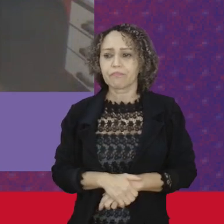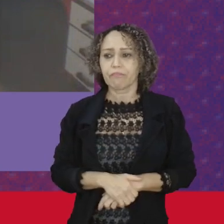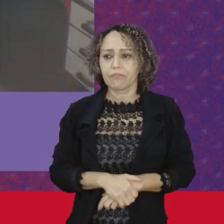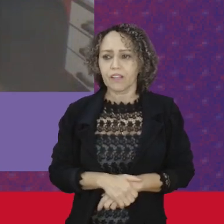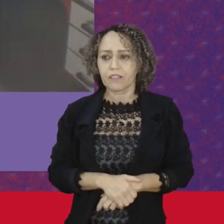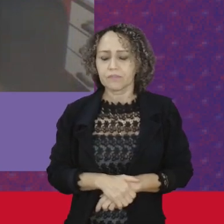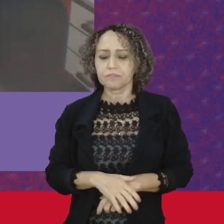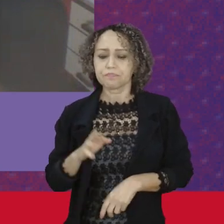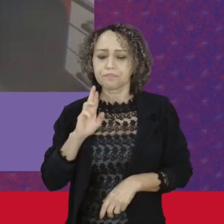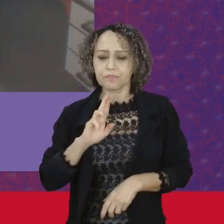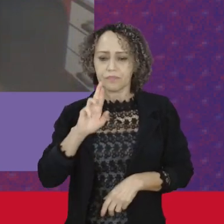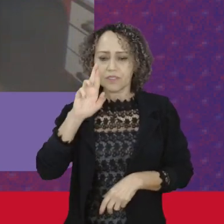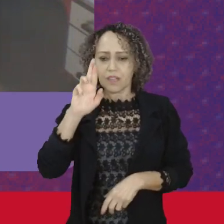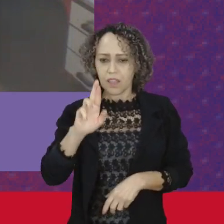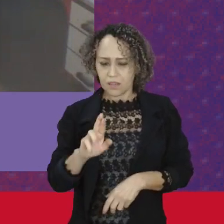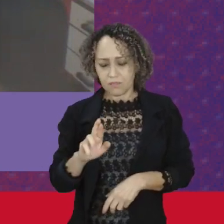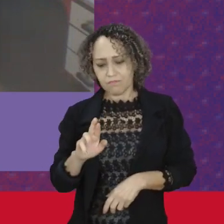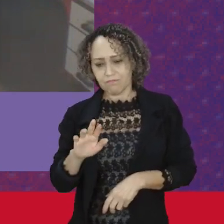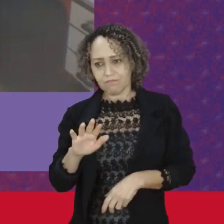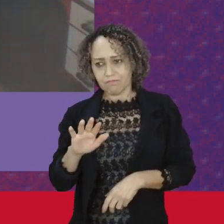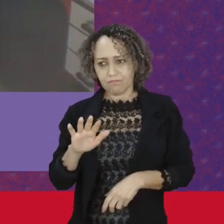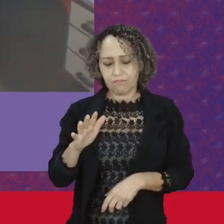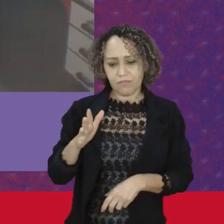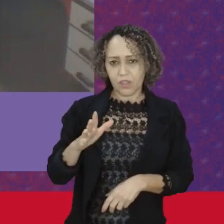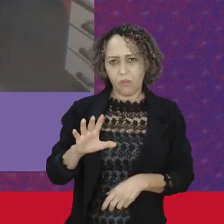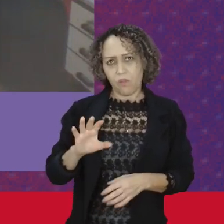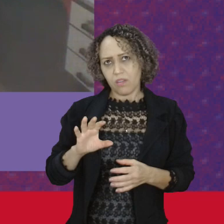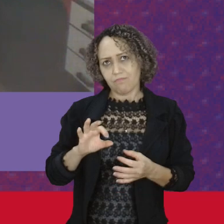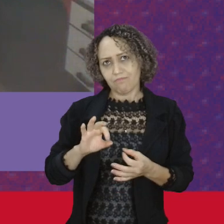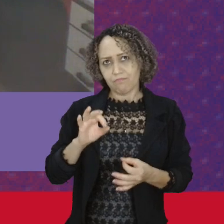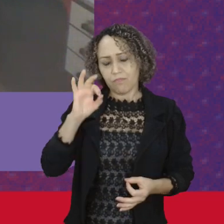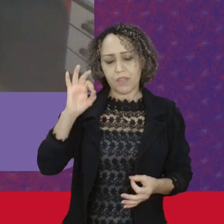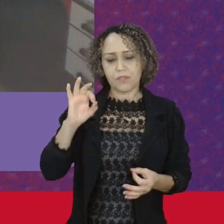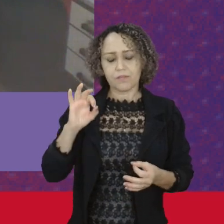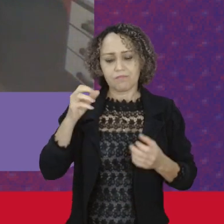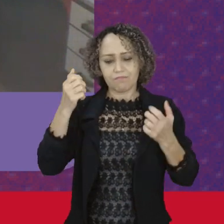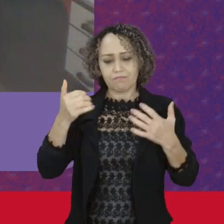uma resposta talvez maior.